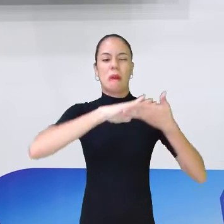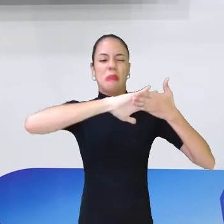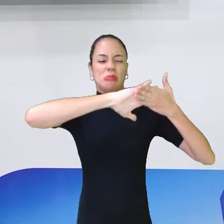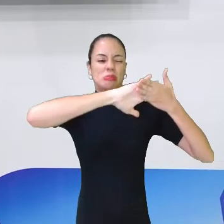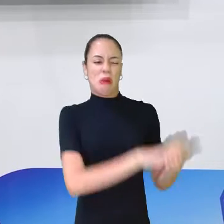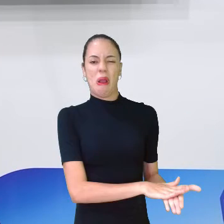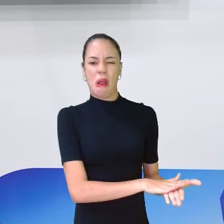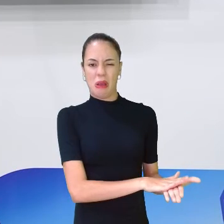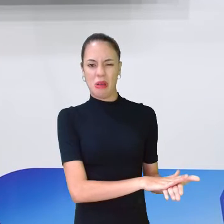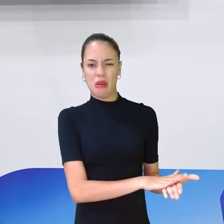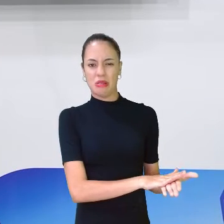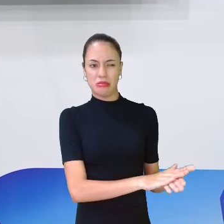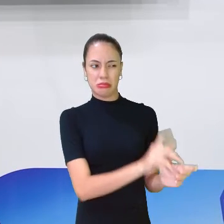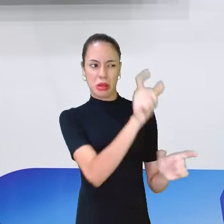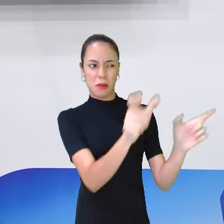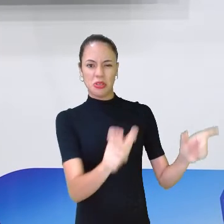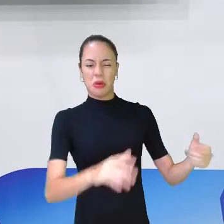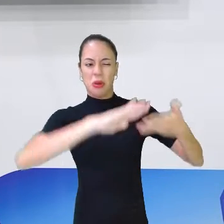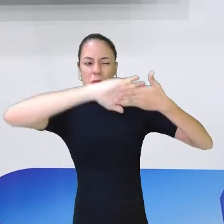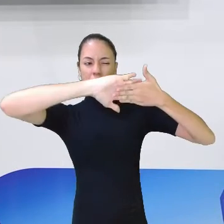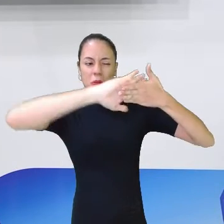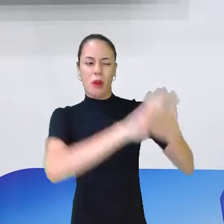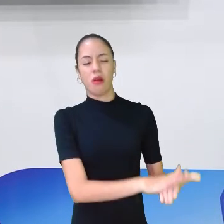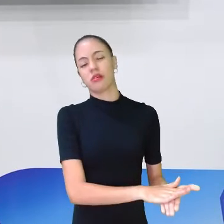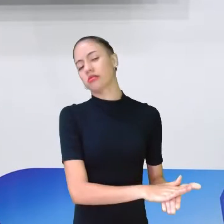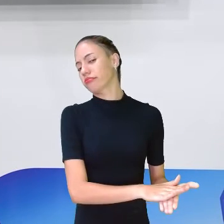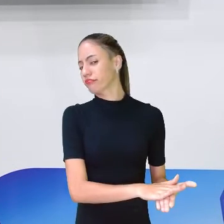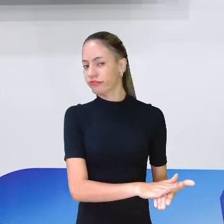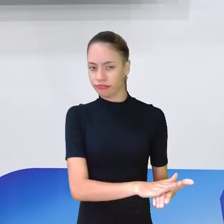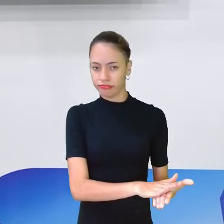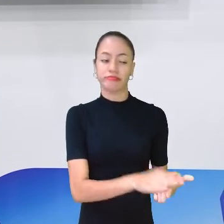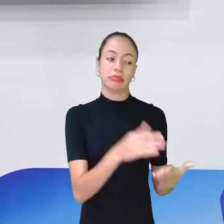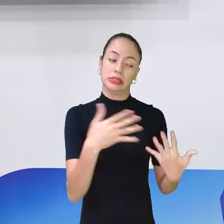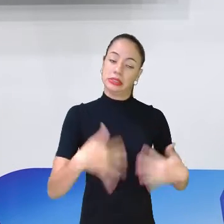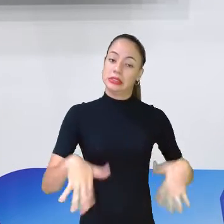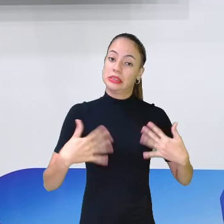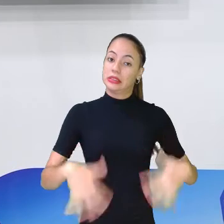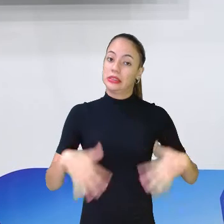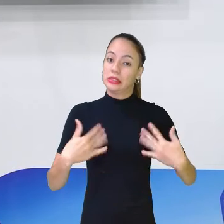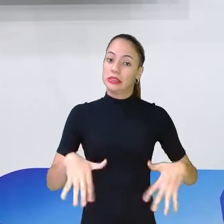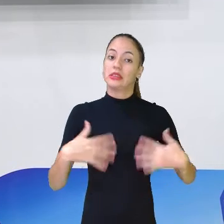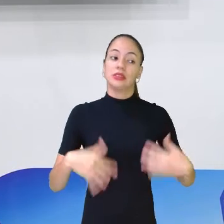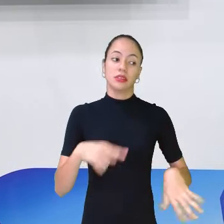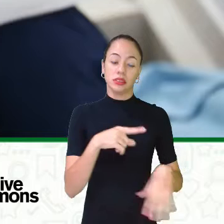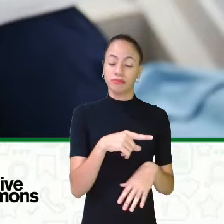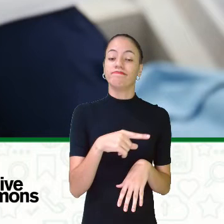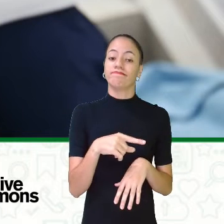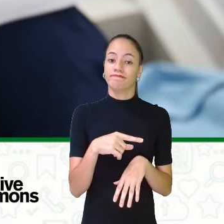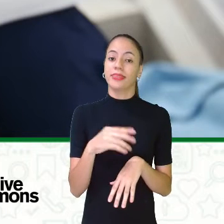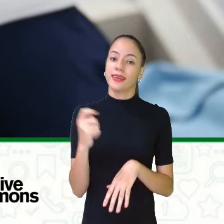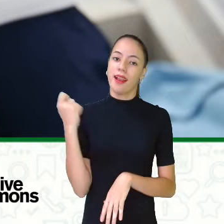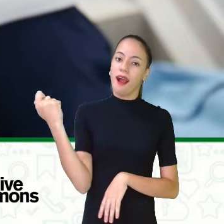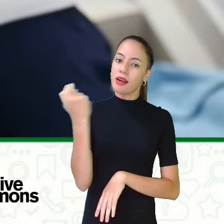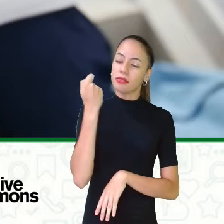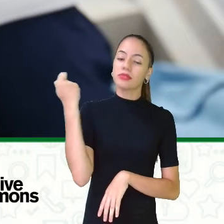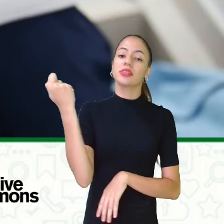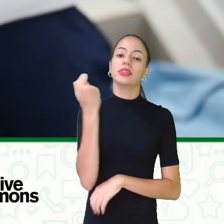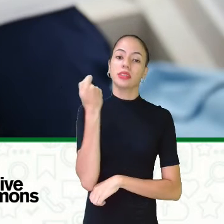preconceituosa com as pessoas, né? A questão do preconceito também é bastante presente, aí vem dos